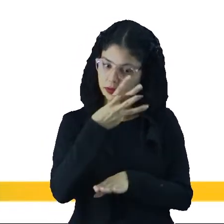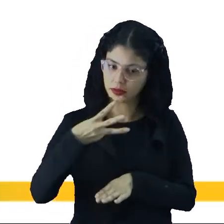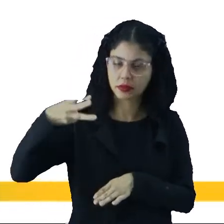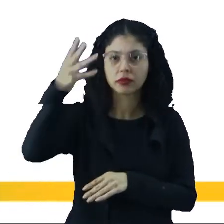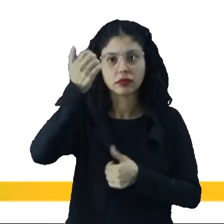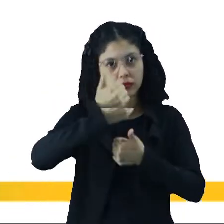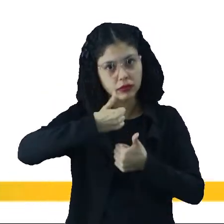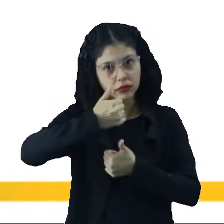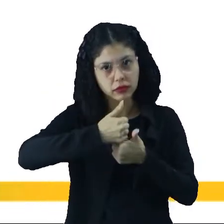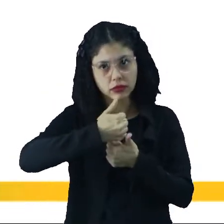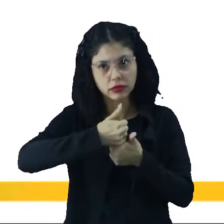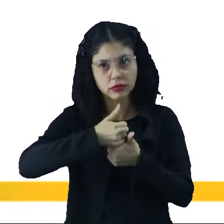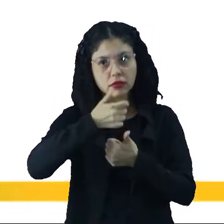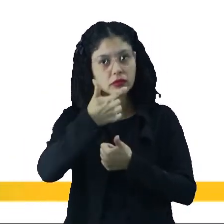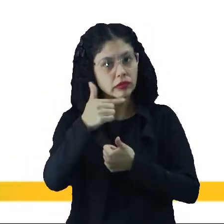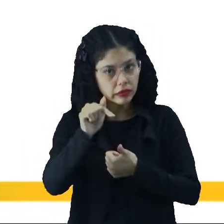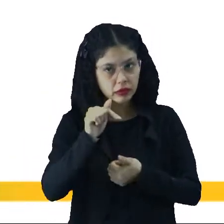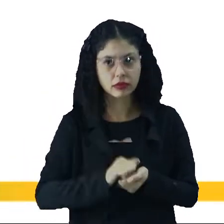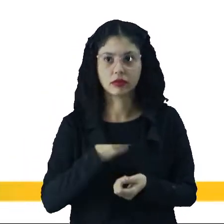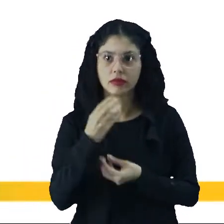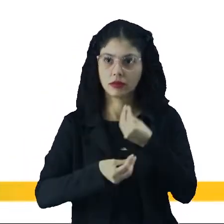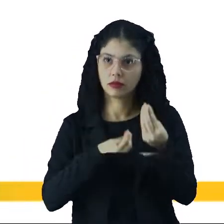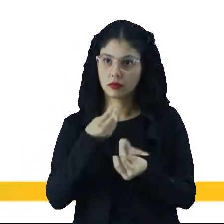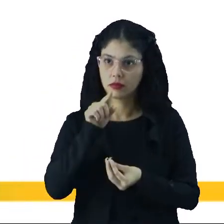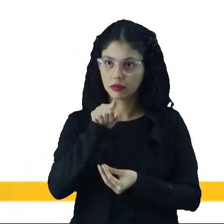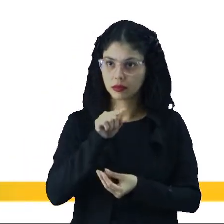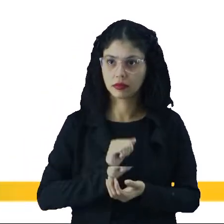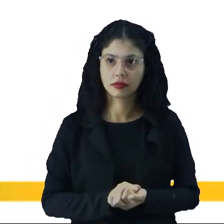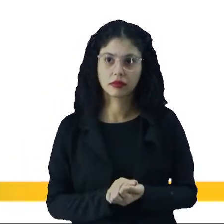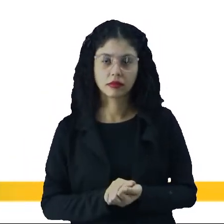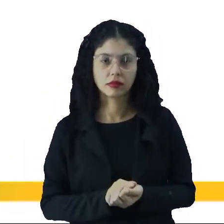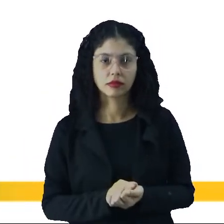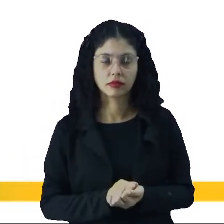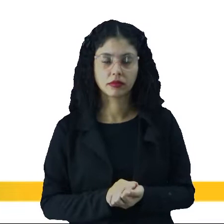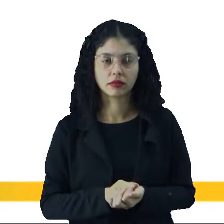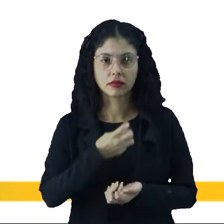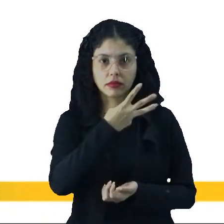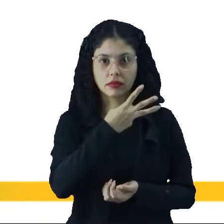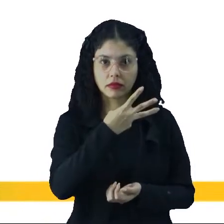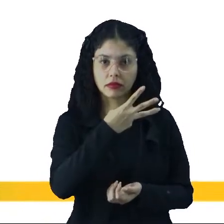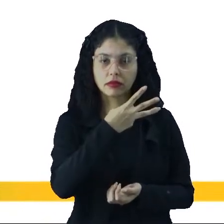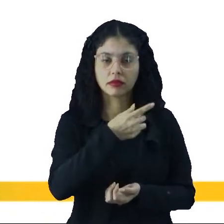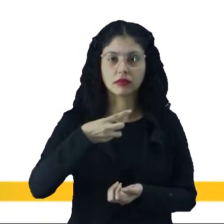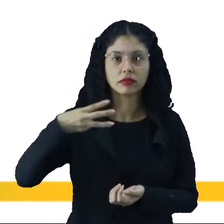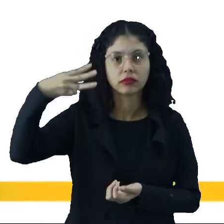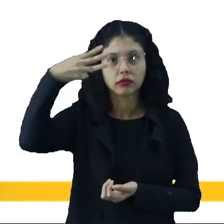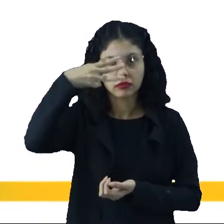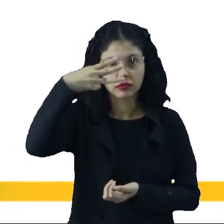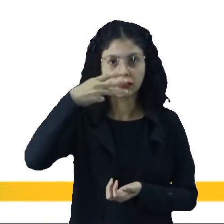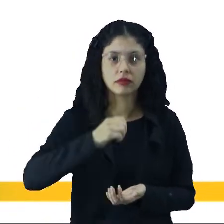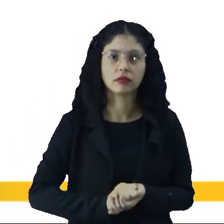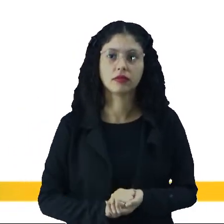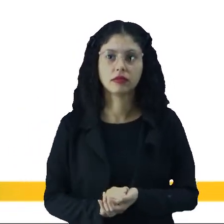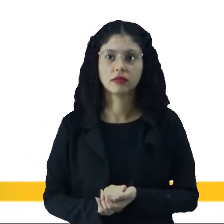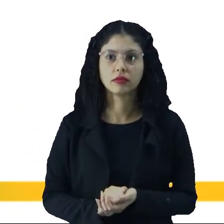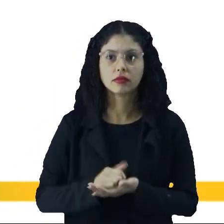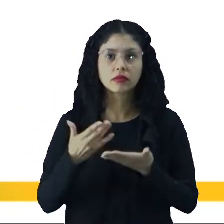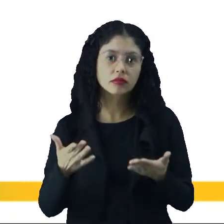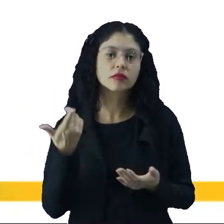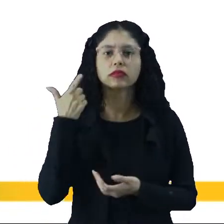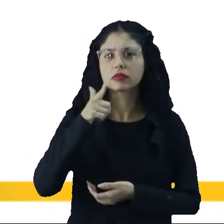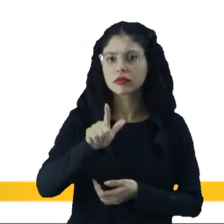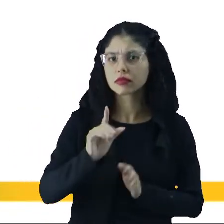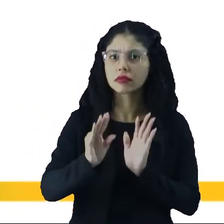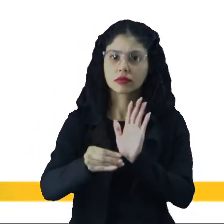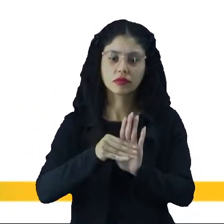cubo e substituir no lugar de 27. Olha como é que vai ficar. Vai ficar 3 elevado a x igual a 3 ao cubo. Eu